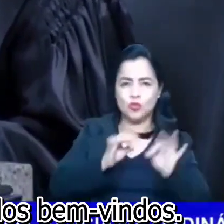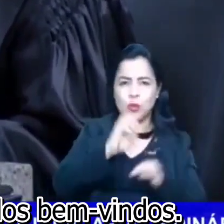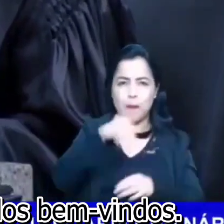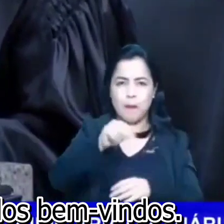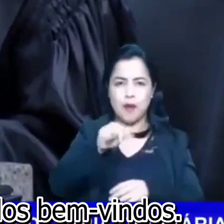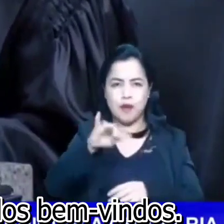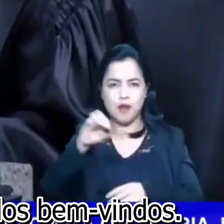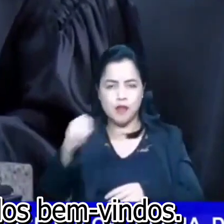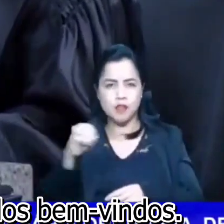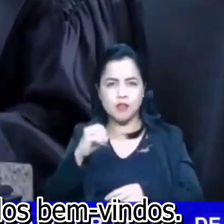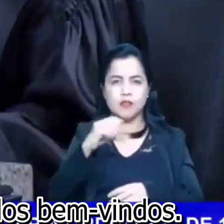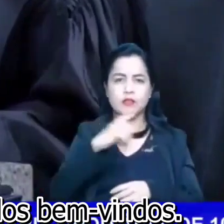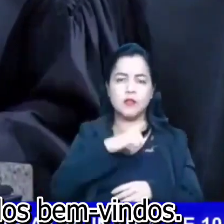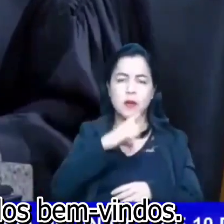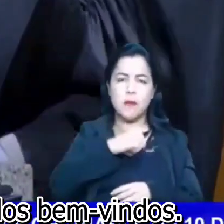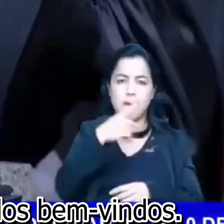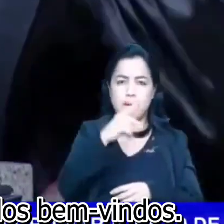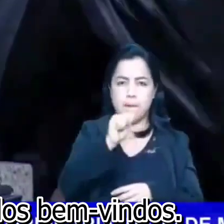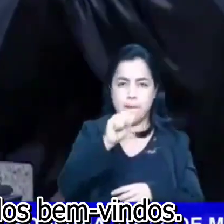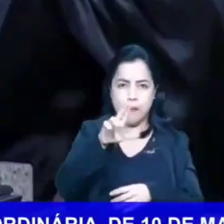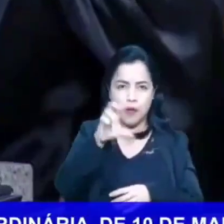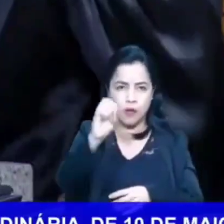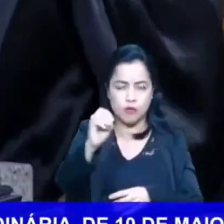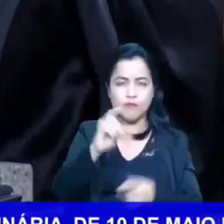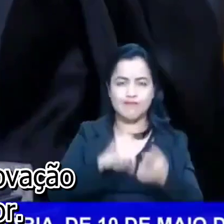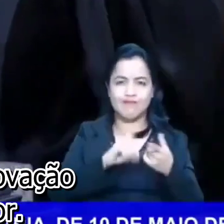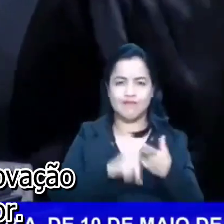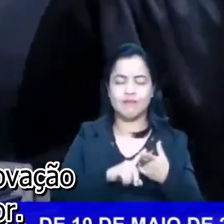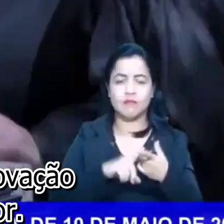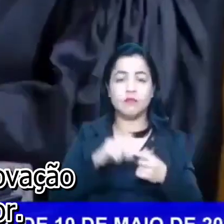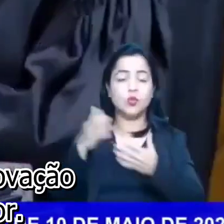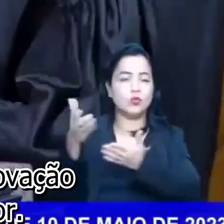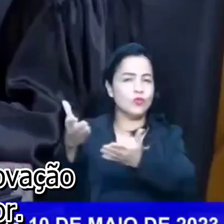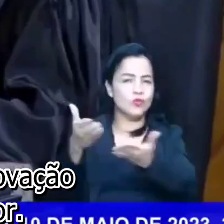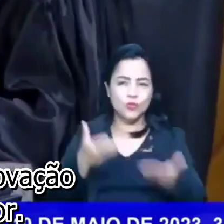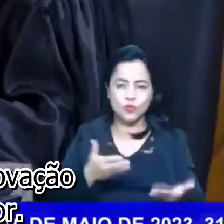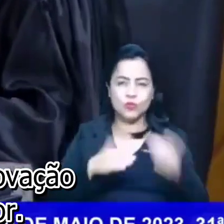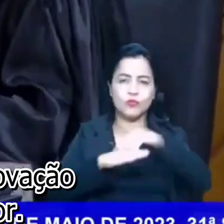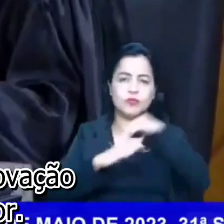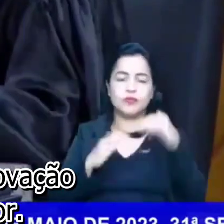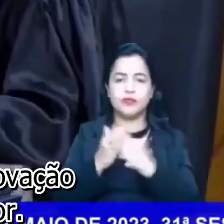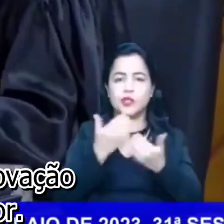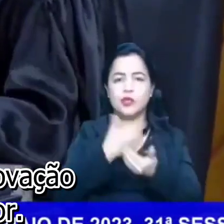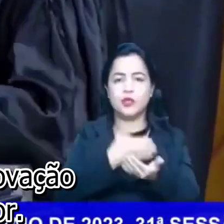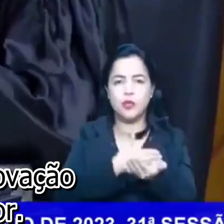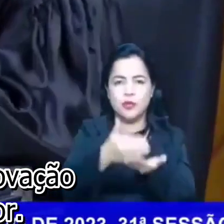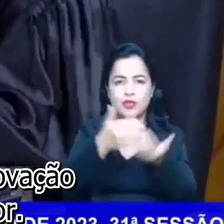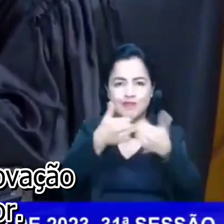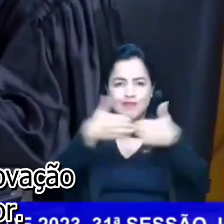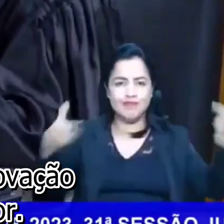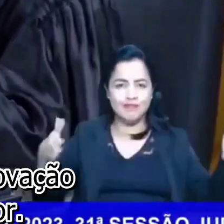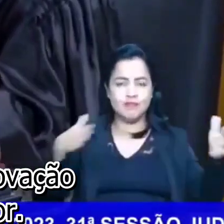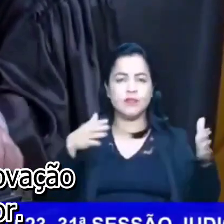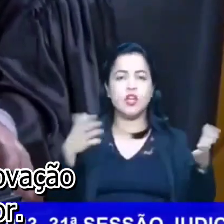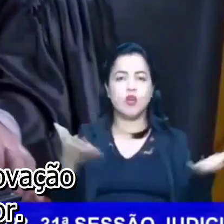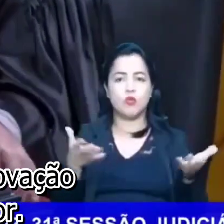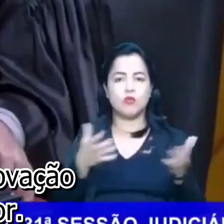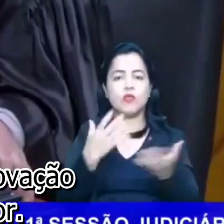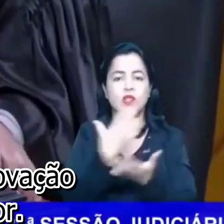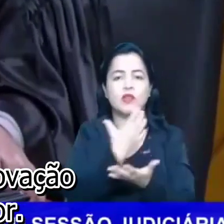Júnior. Então, sejam todos bem-vindos. Dou por iniciada a sessão e submeto à